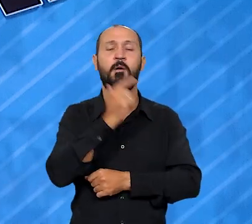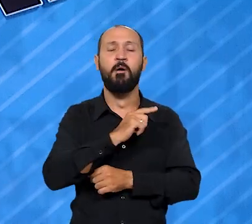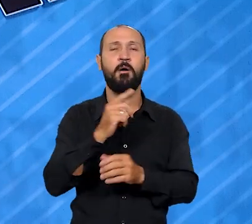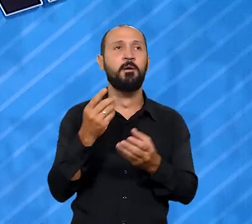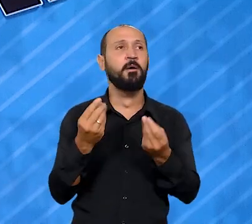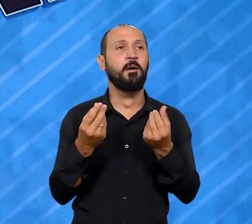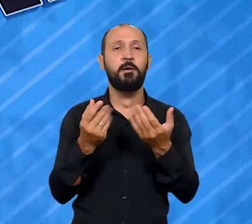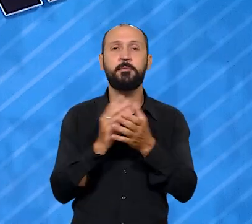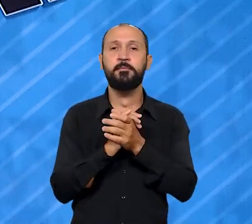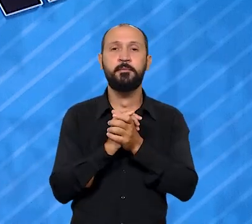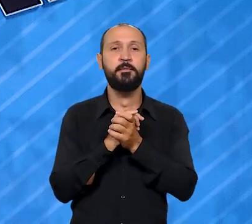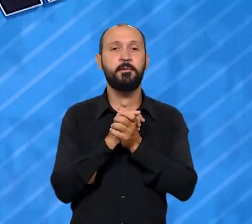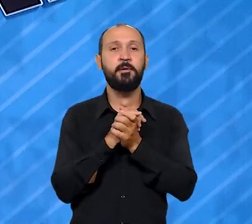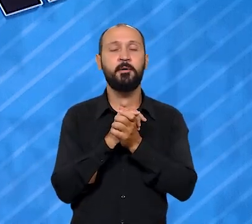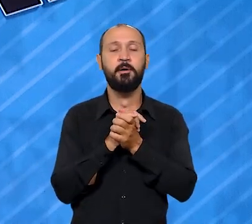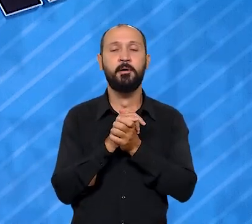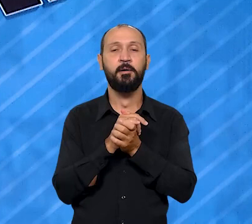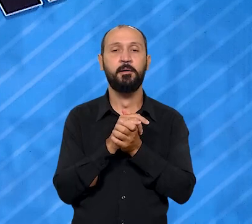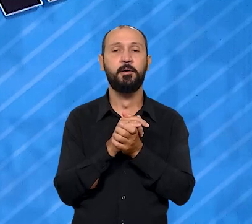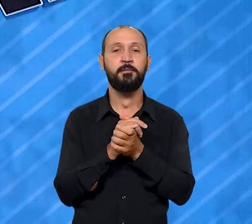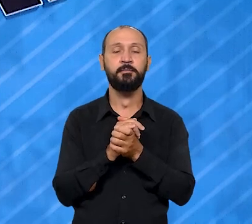gente possa ali